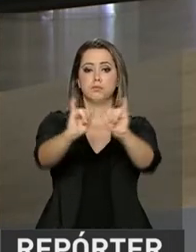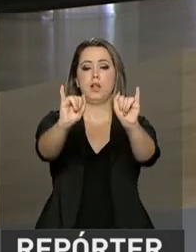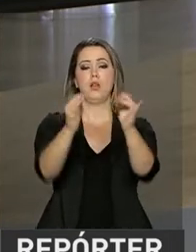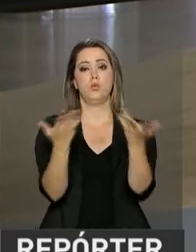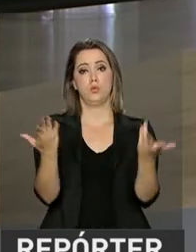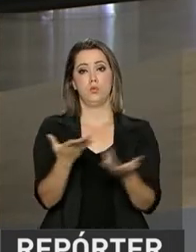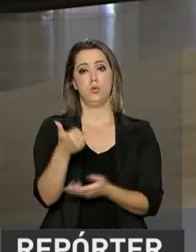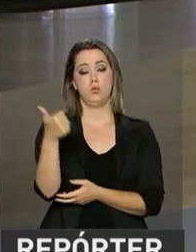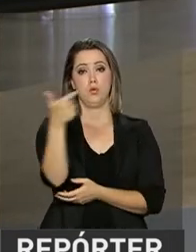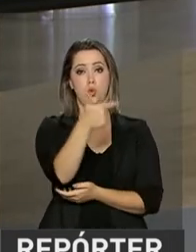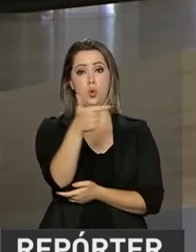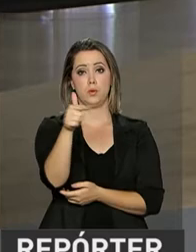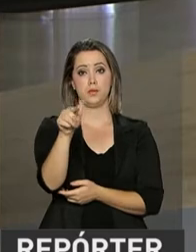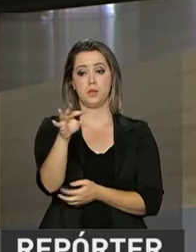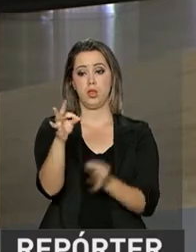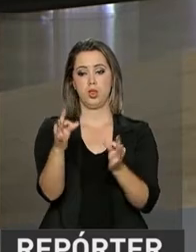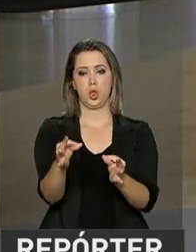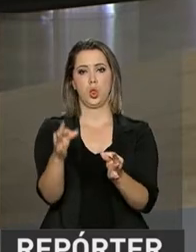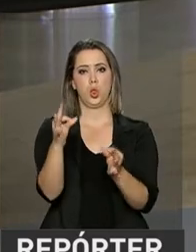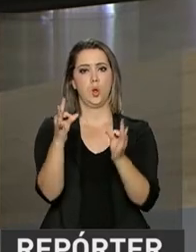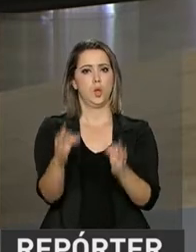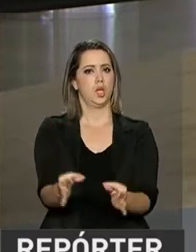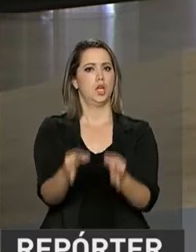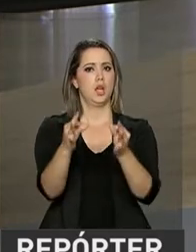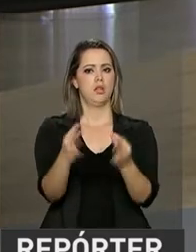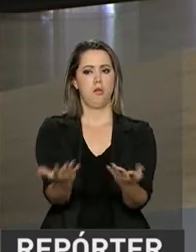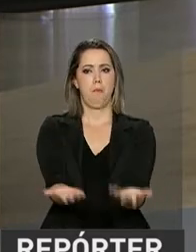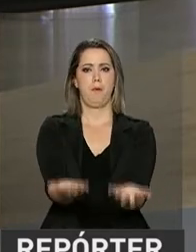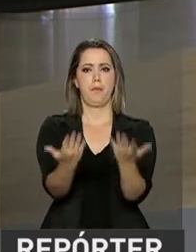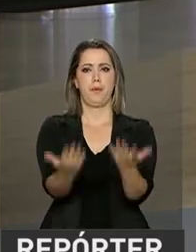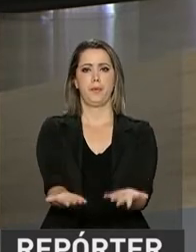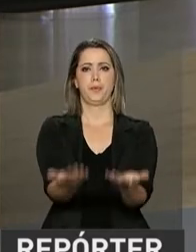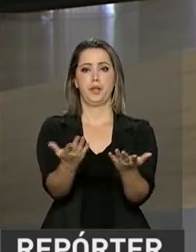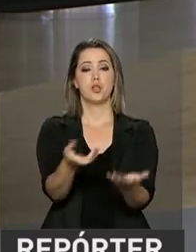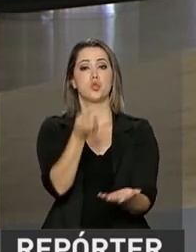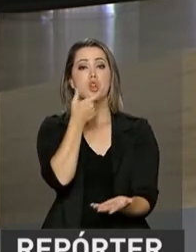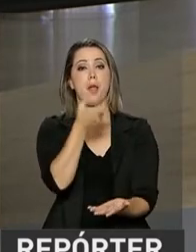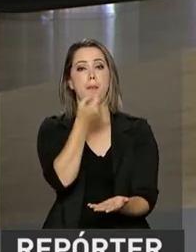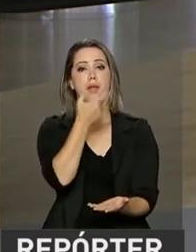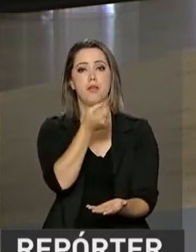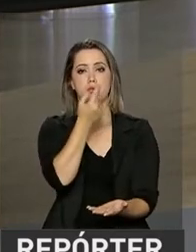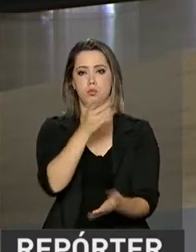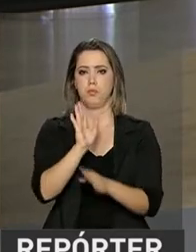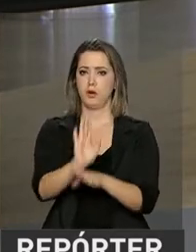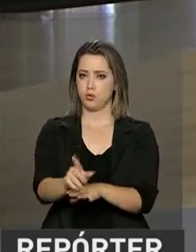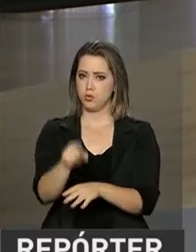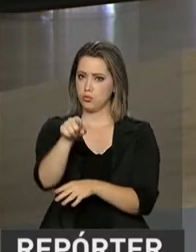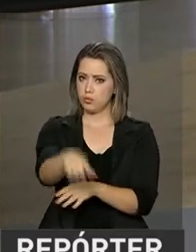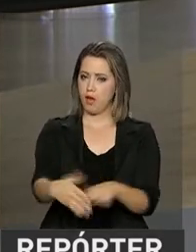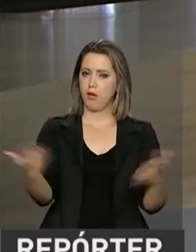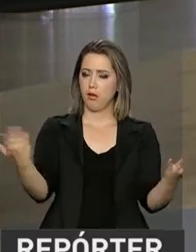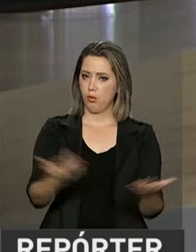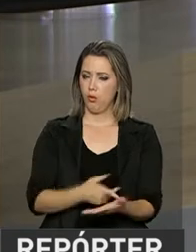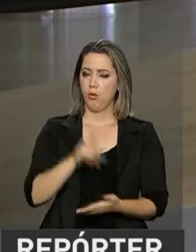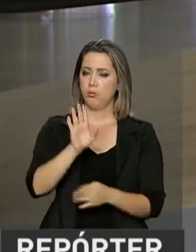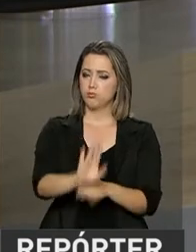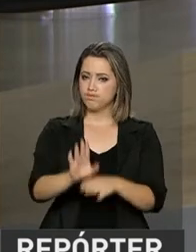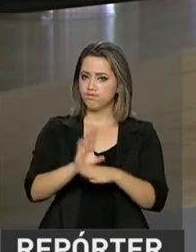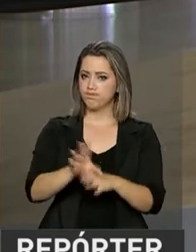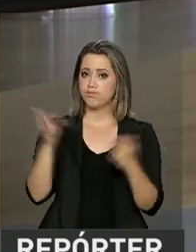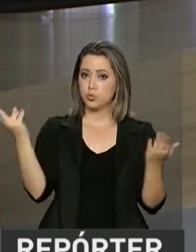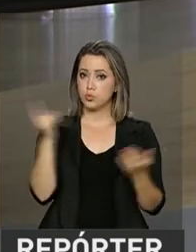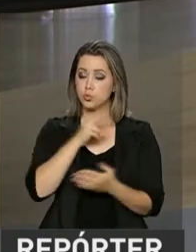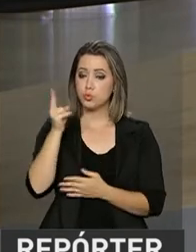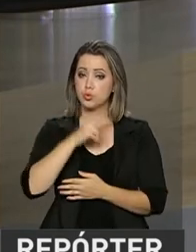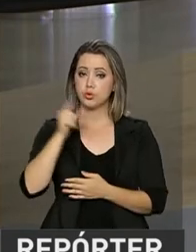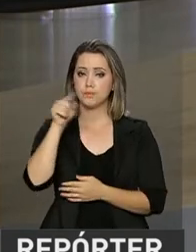de 12 toneladas de remédios e insumos também para uma ajuda humanitária imediata assistencial a